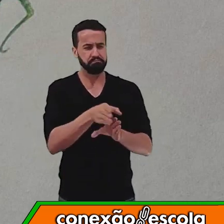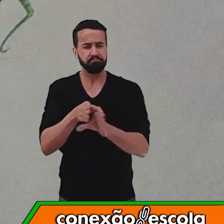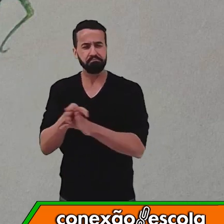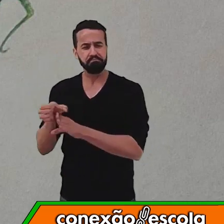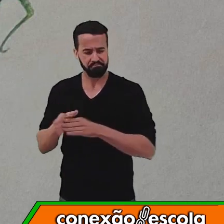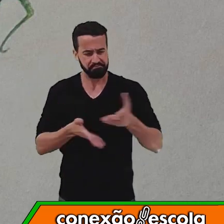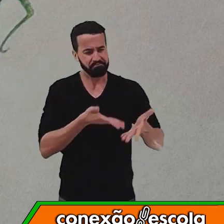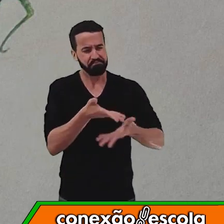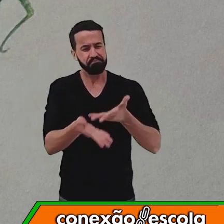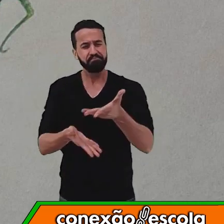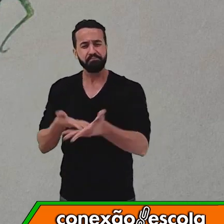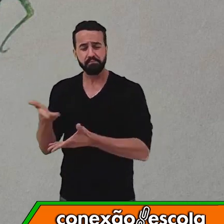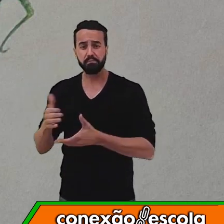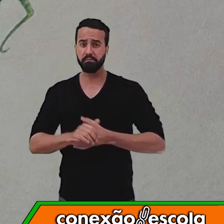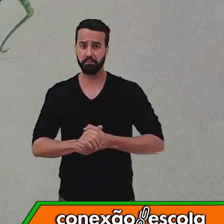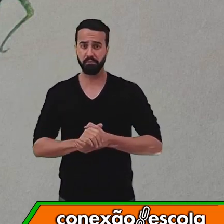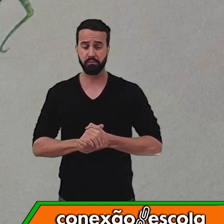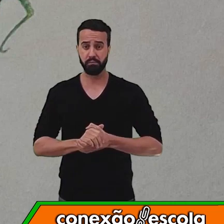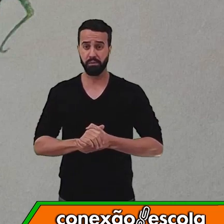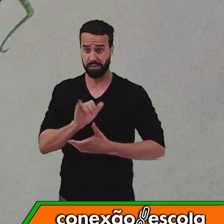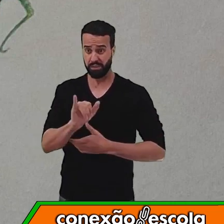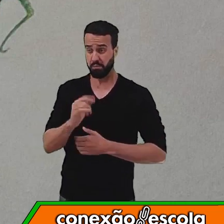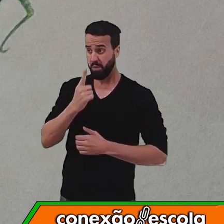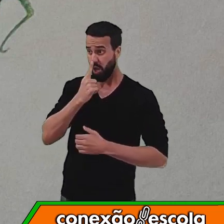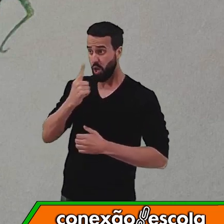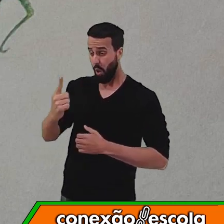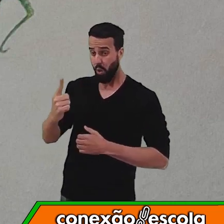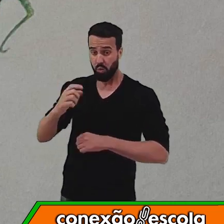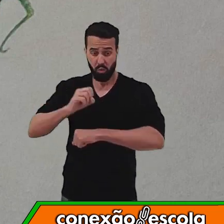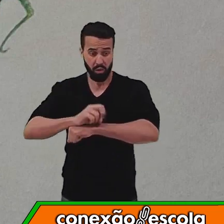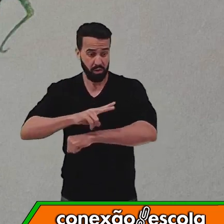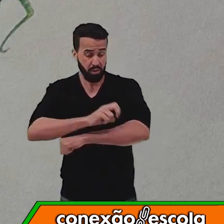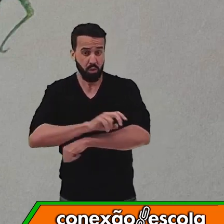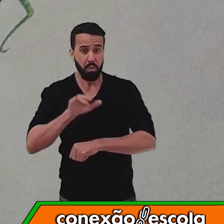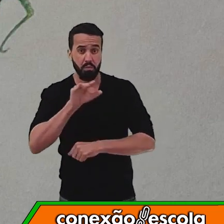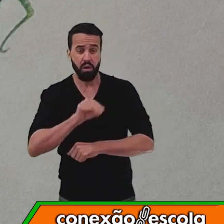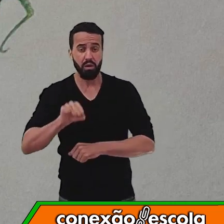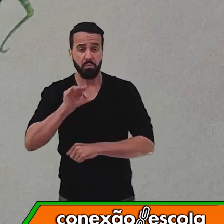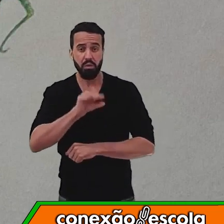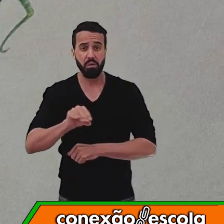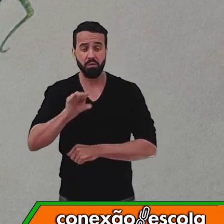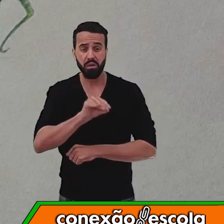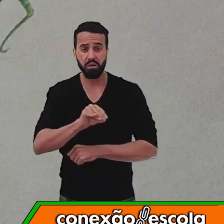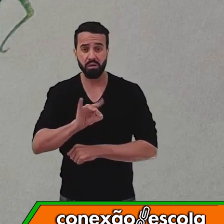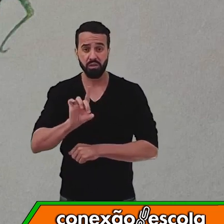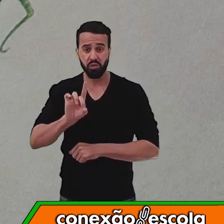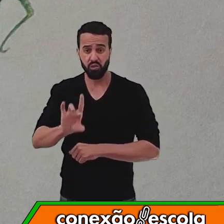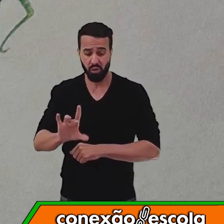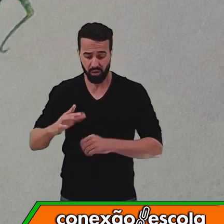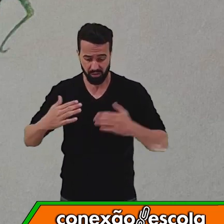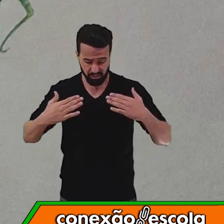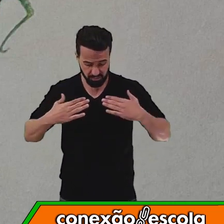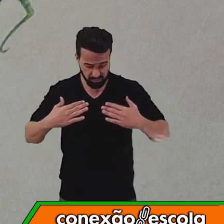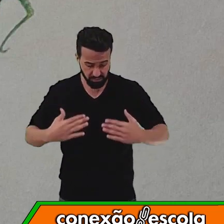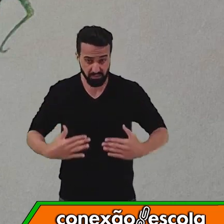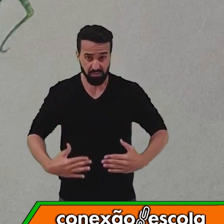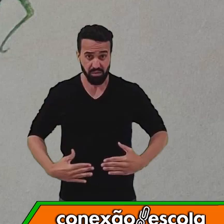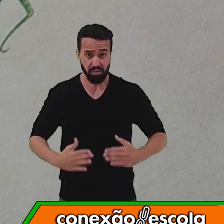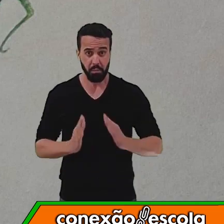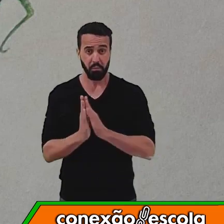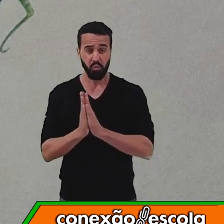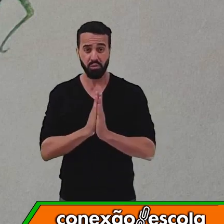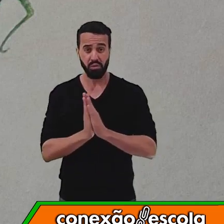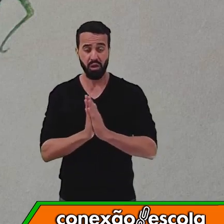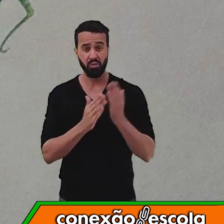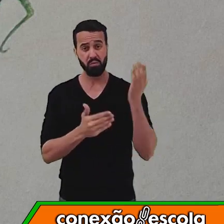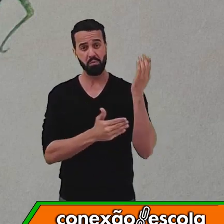conselheiro. Se Pinóquio fosse o grilo falante, não seria mais somente um